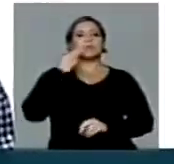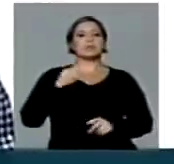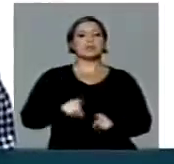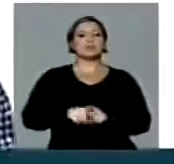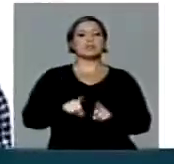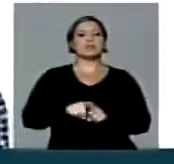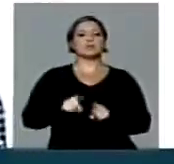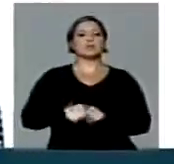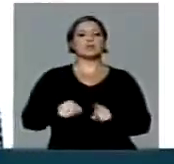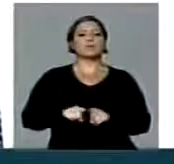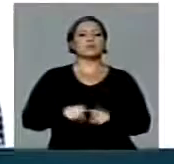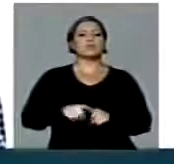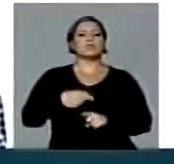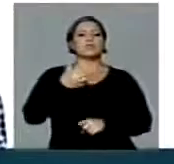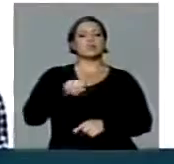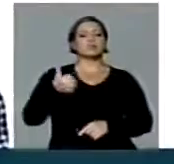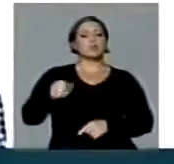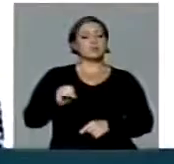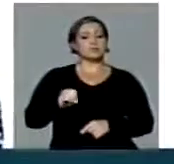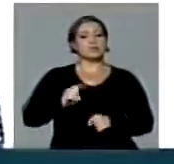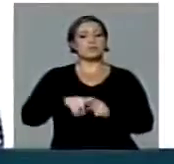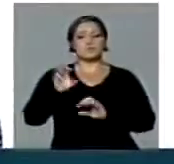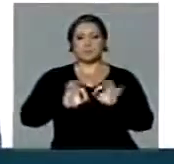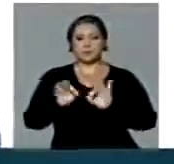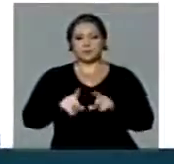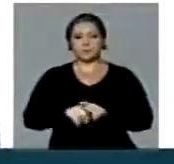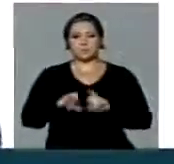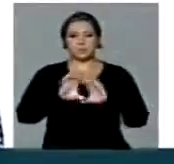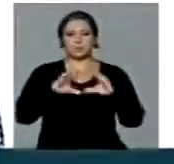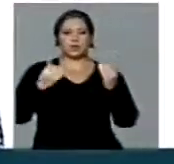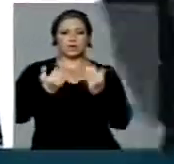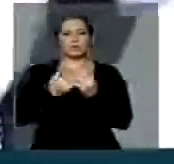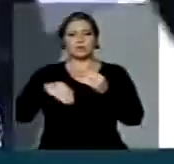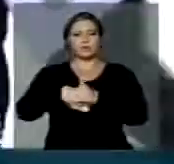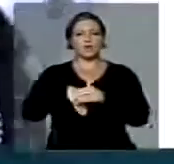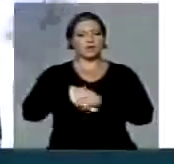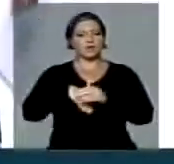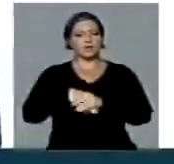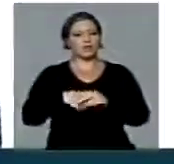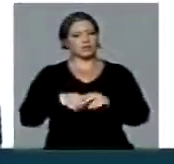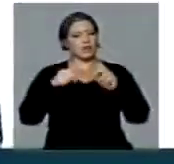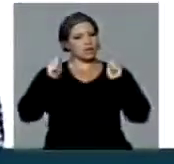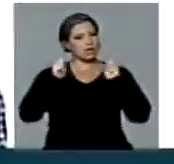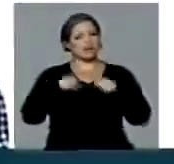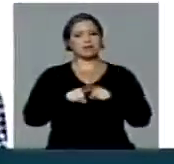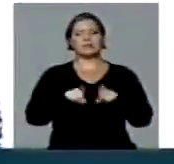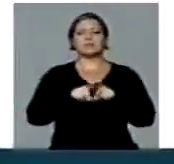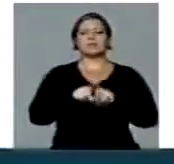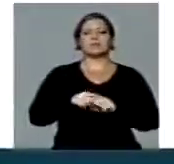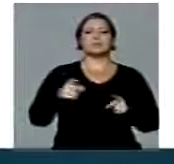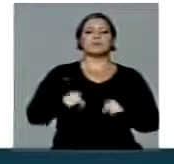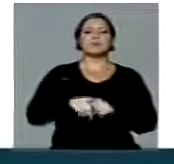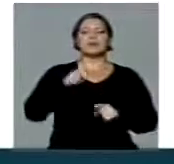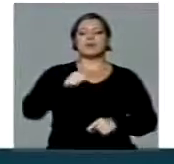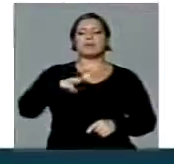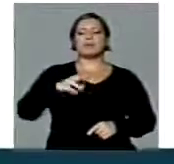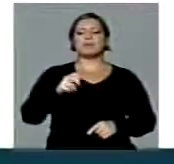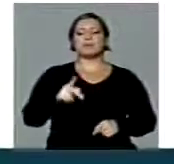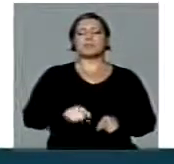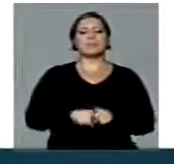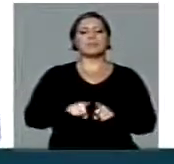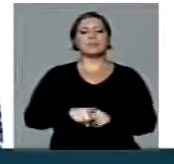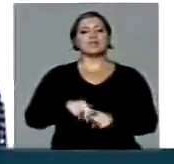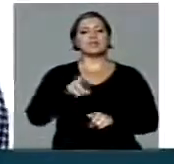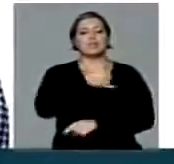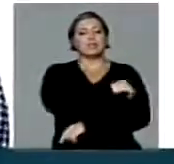foi orçado em 2010. A arena lotada vibrou com os jogos entre os veteranos do Amapá e do